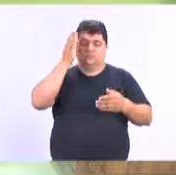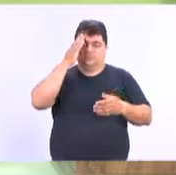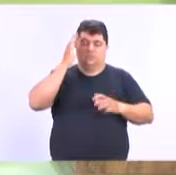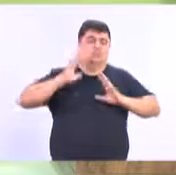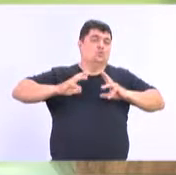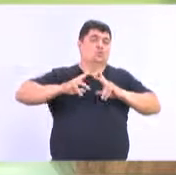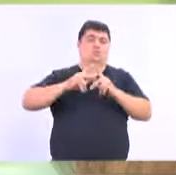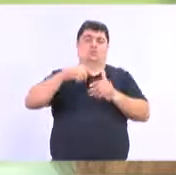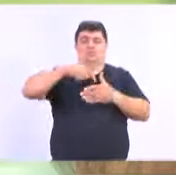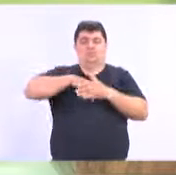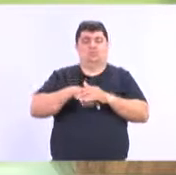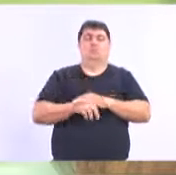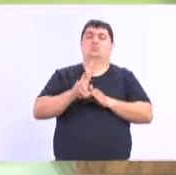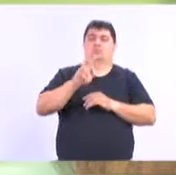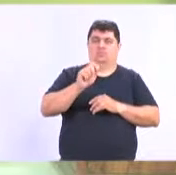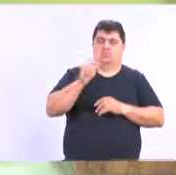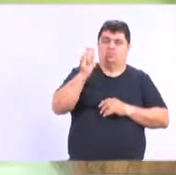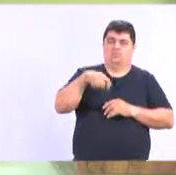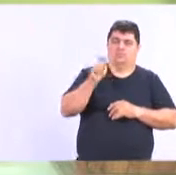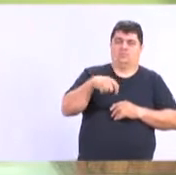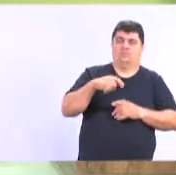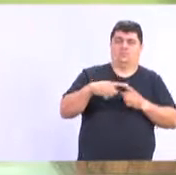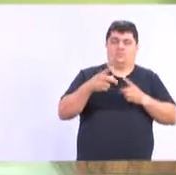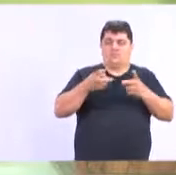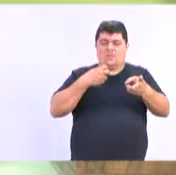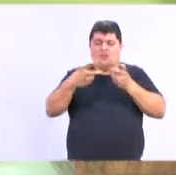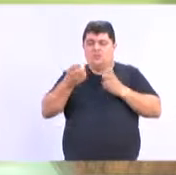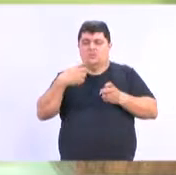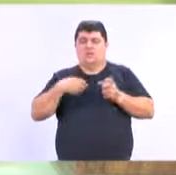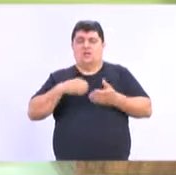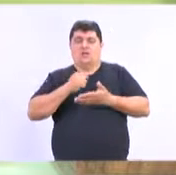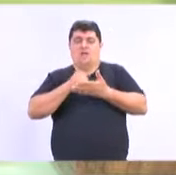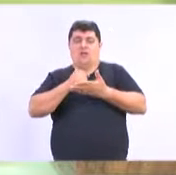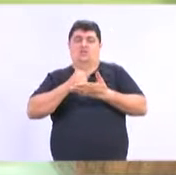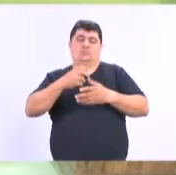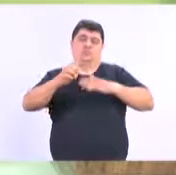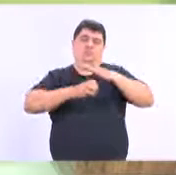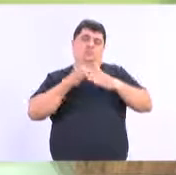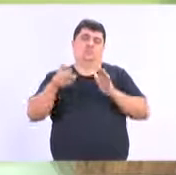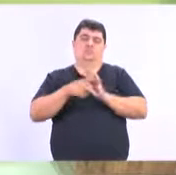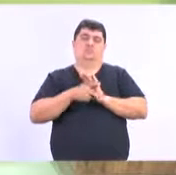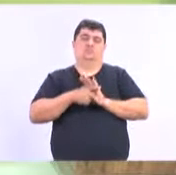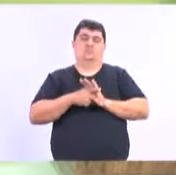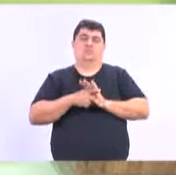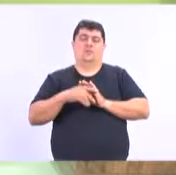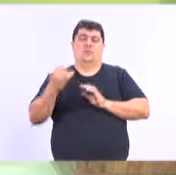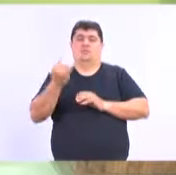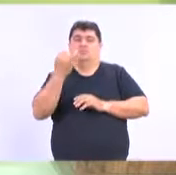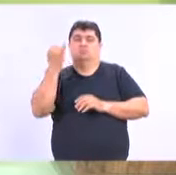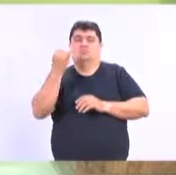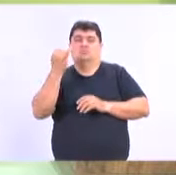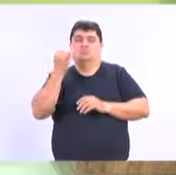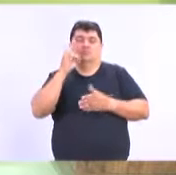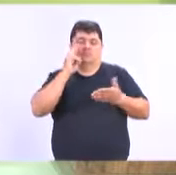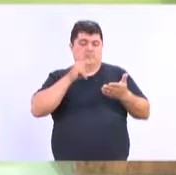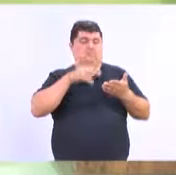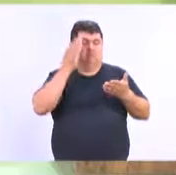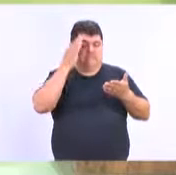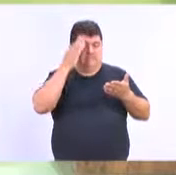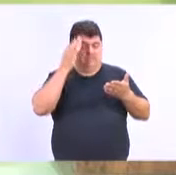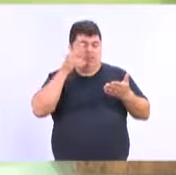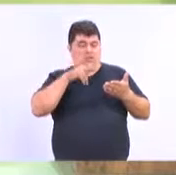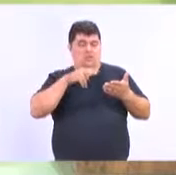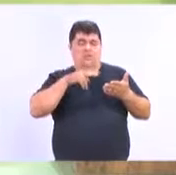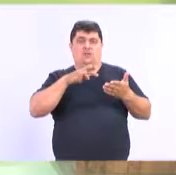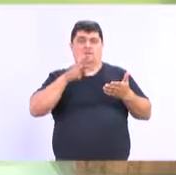vocês vão extrair essas informações e trazer benefícios para a empresa, né? Então, por isso que é tão importante vocês compreenderem os